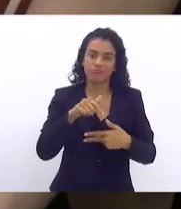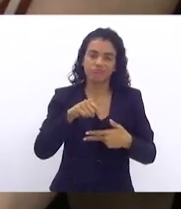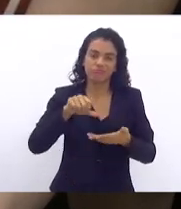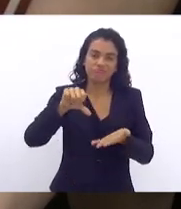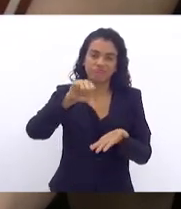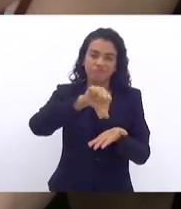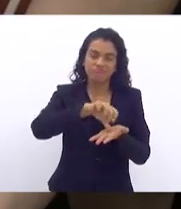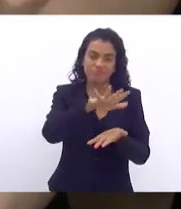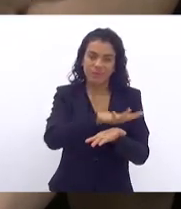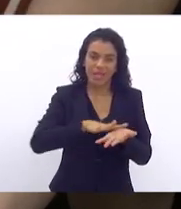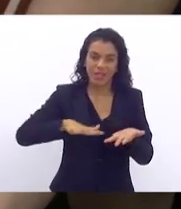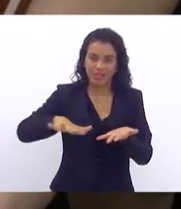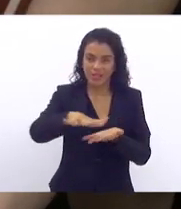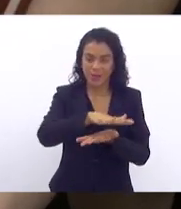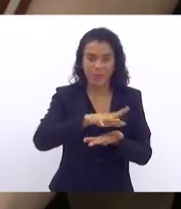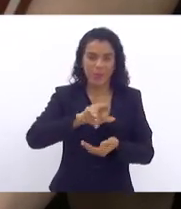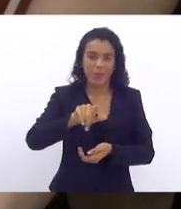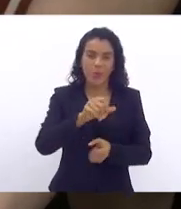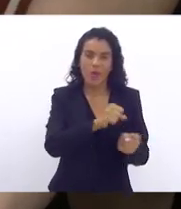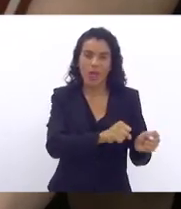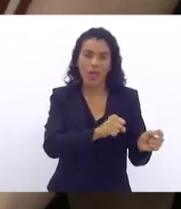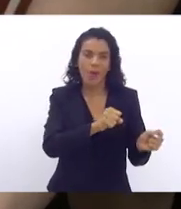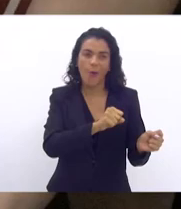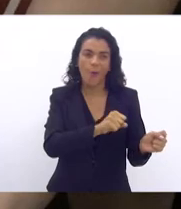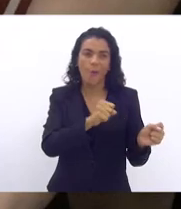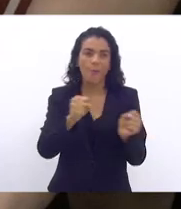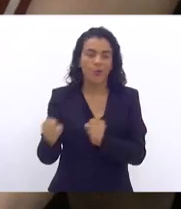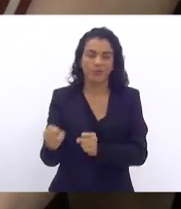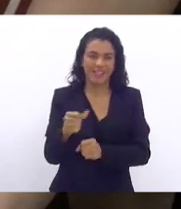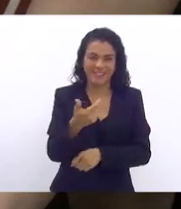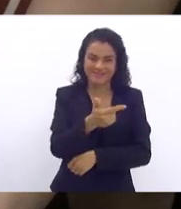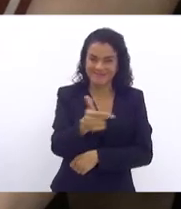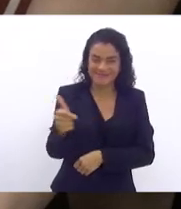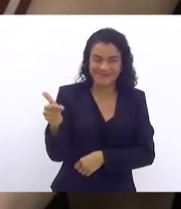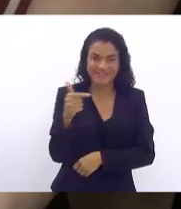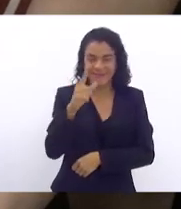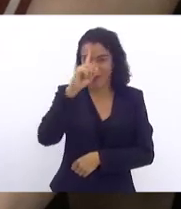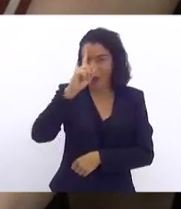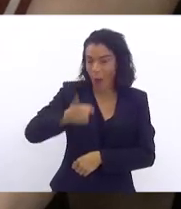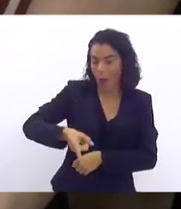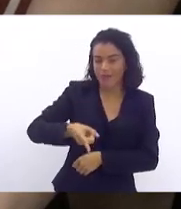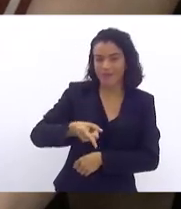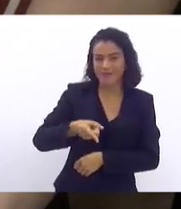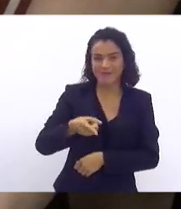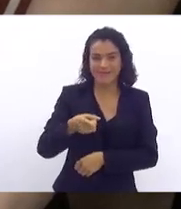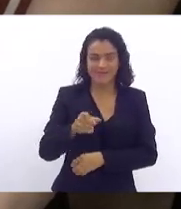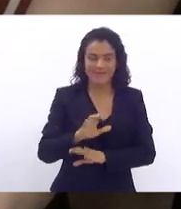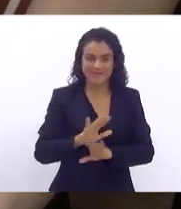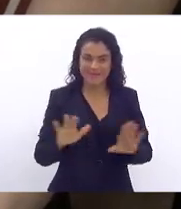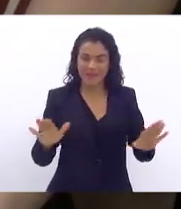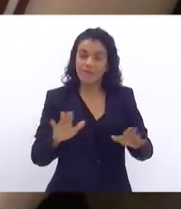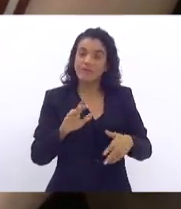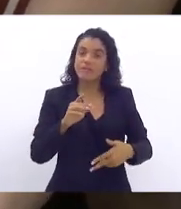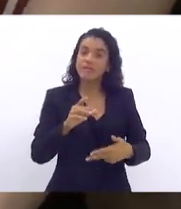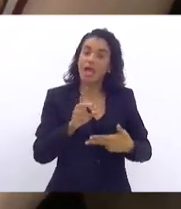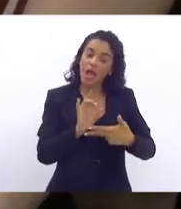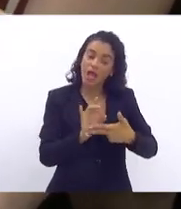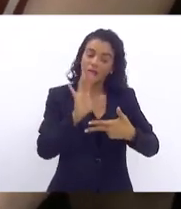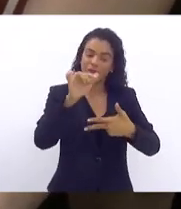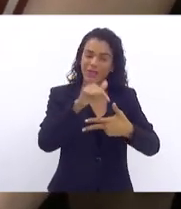ele não tem esse... Ele não é um poder em si. Você não autoriza a instituição, você autoriza o Poder